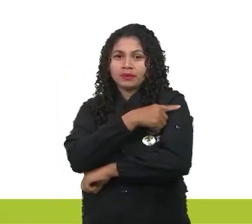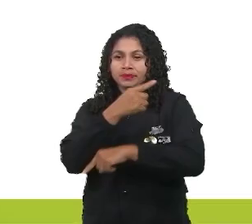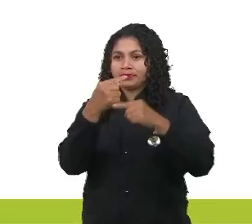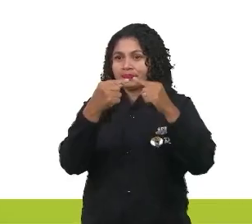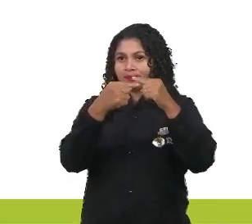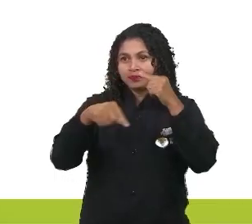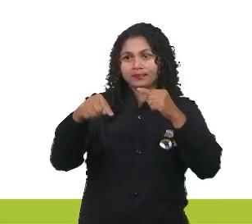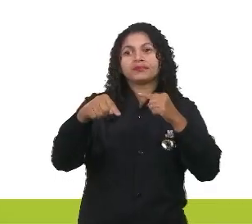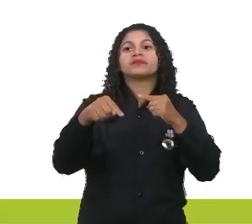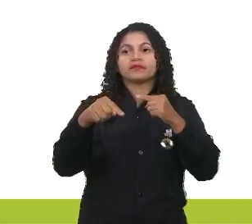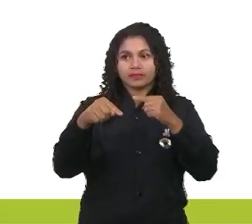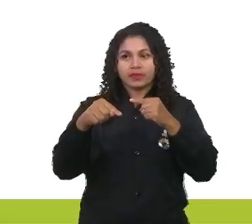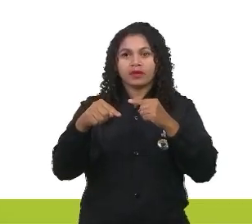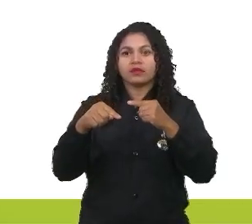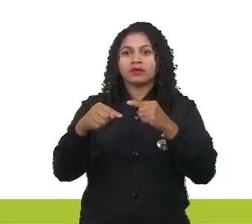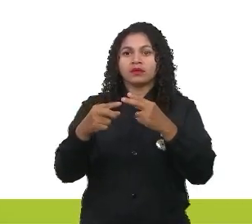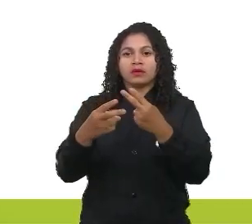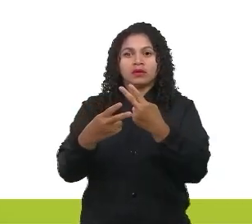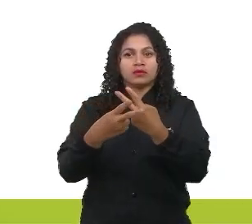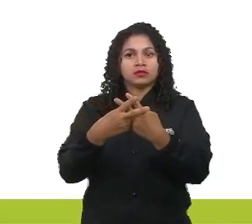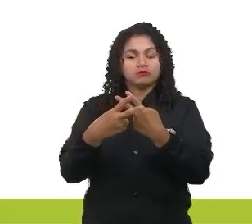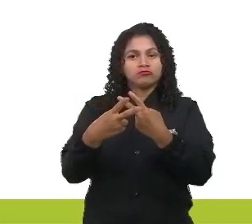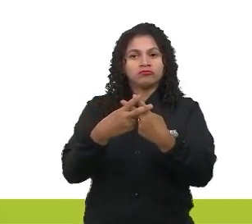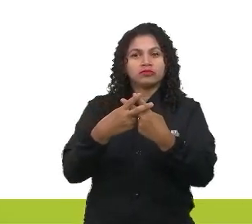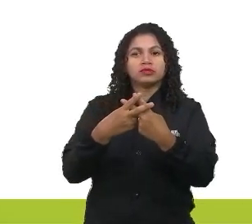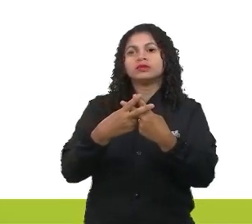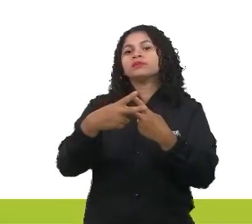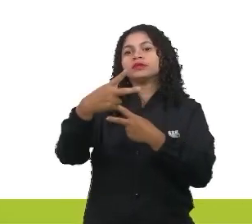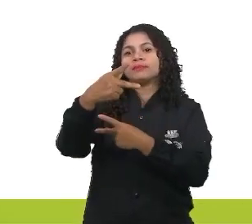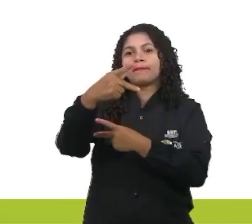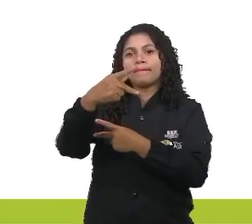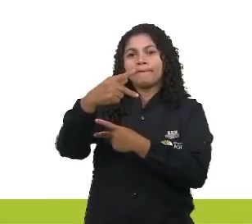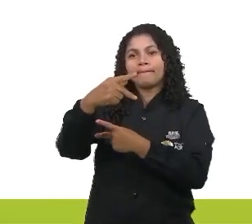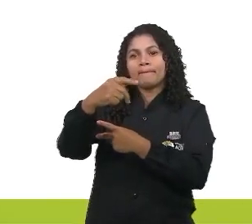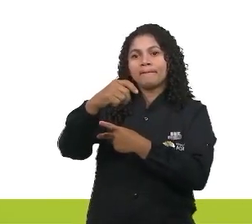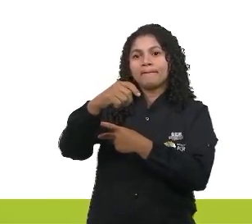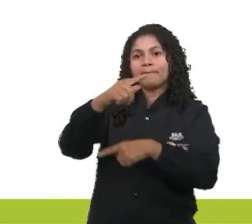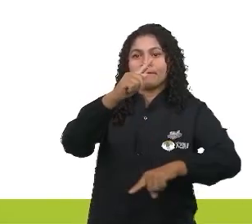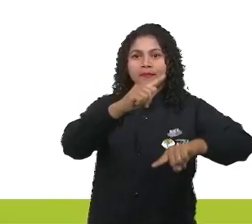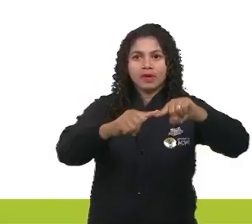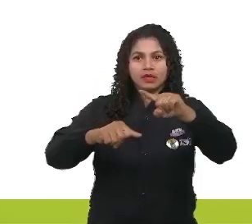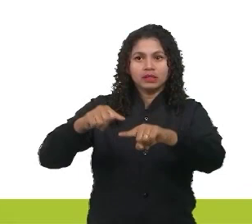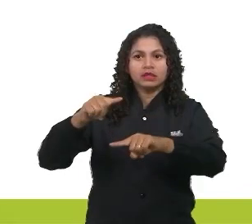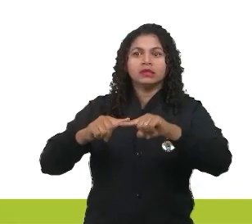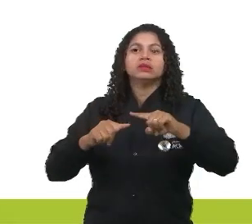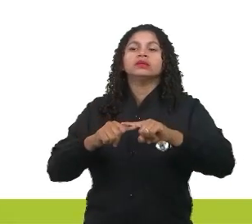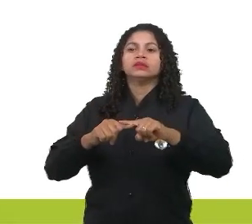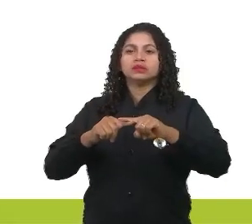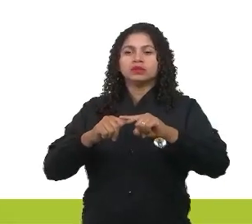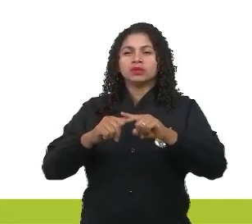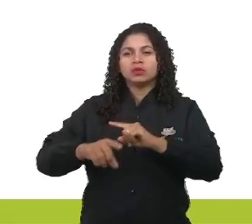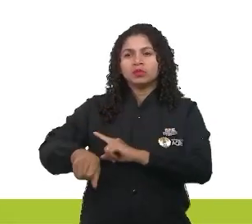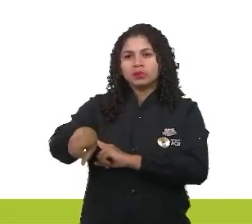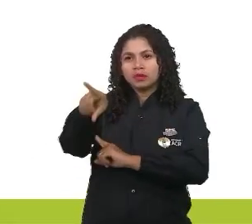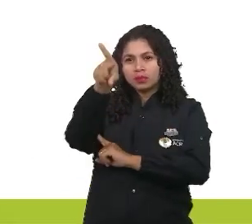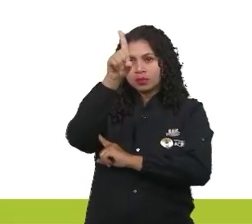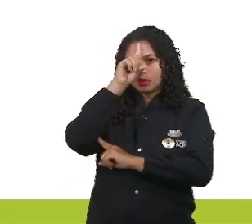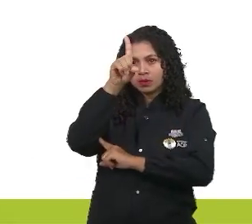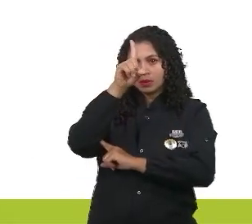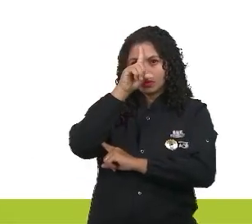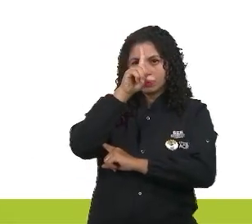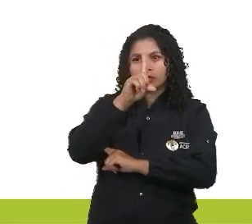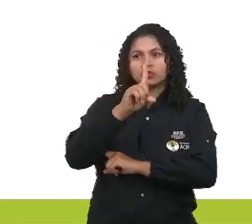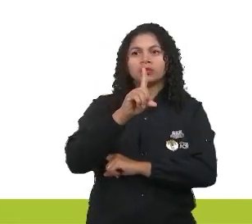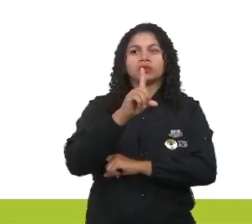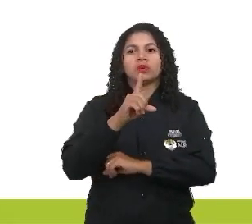no caso dos presos adultos, condenados e cumprindo regime fechado e majoritariamente com penas